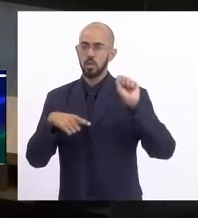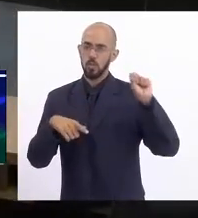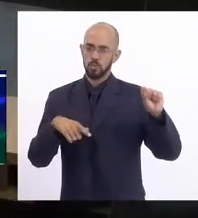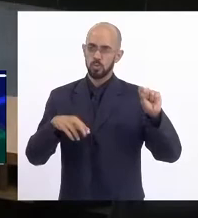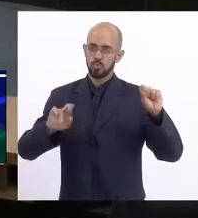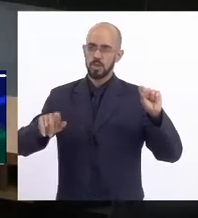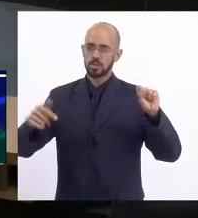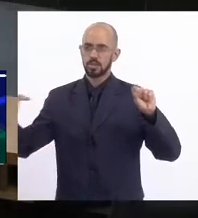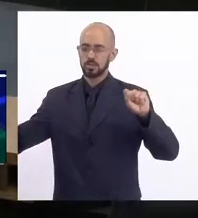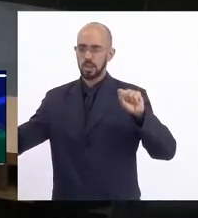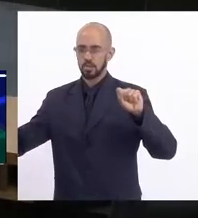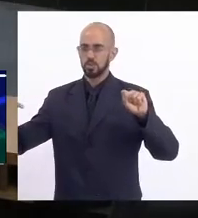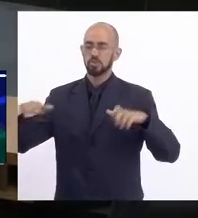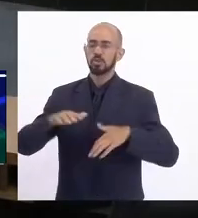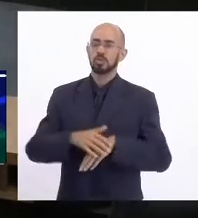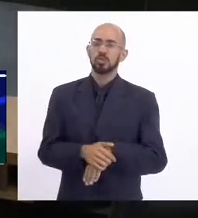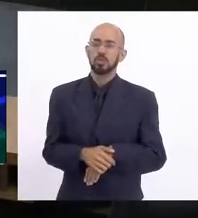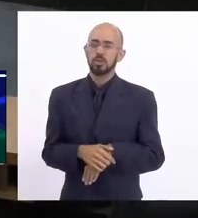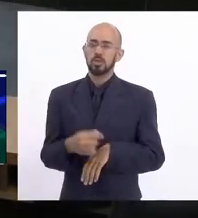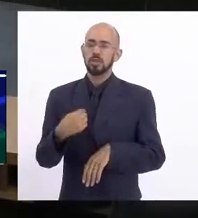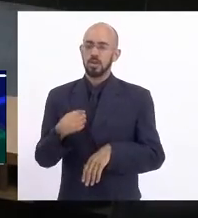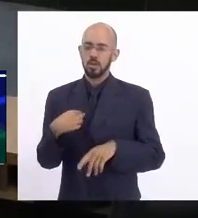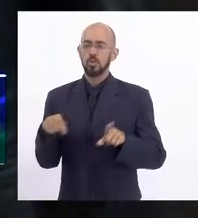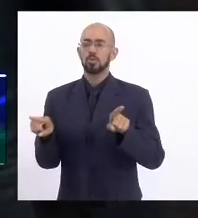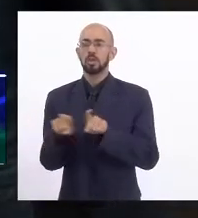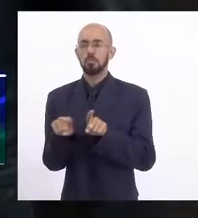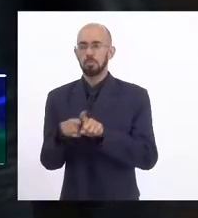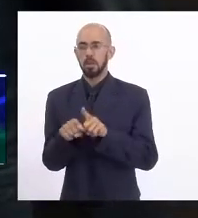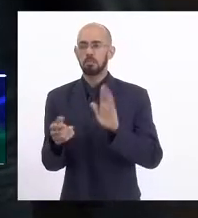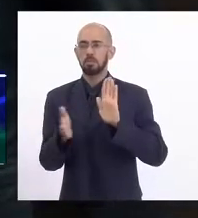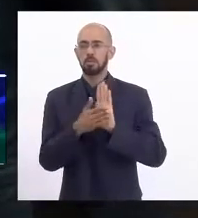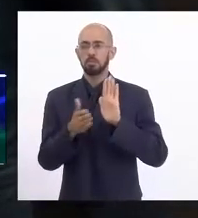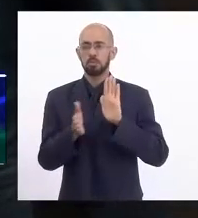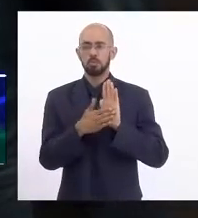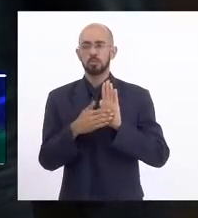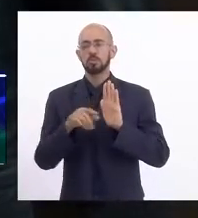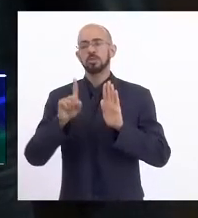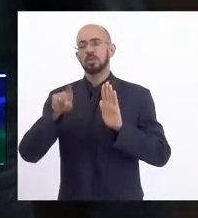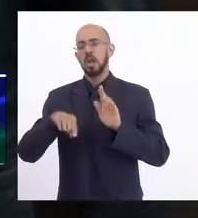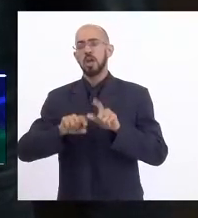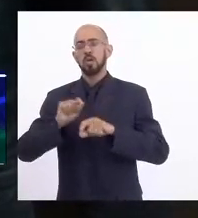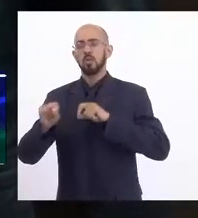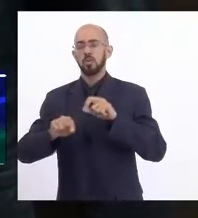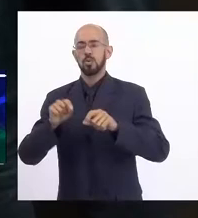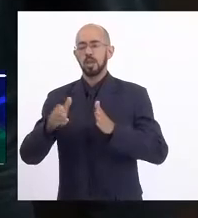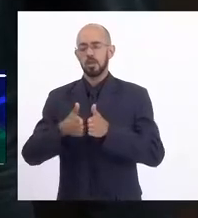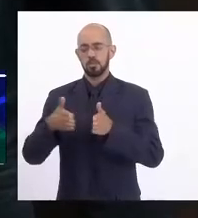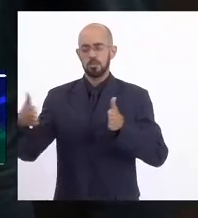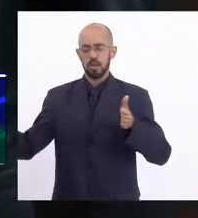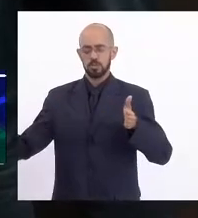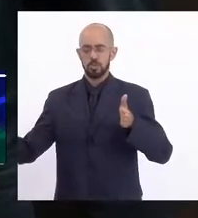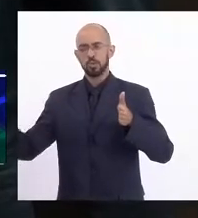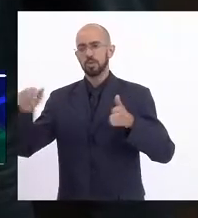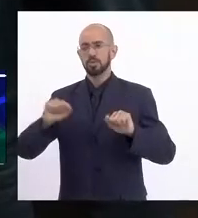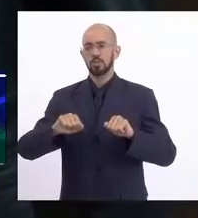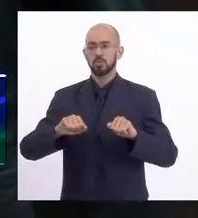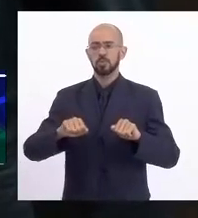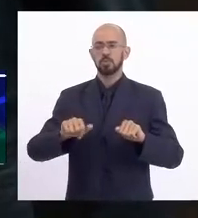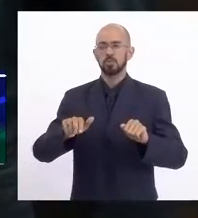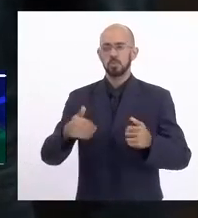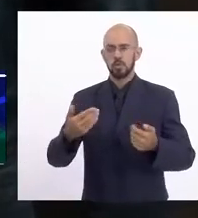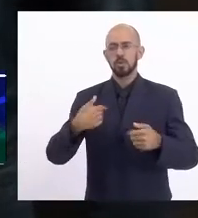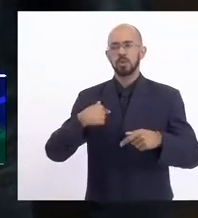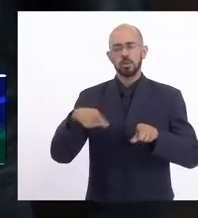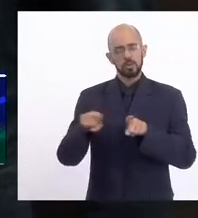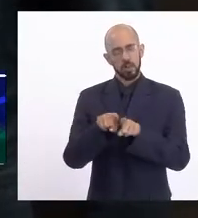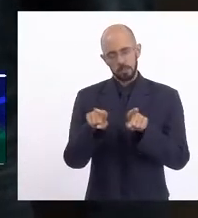7. São 8 emendas, que também diz respeito a prazos de prorrogação, como eu falei agora há pouco. Que eu também